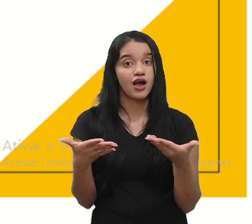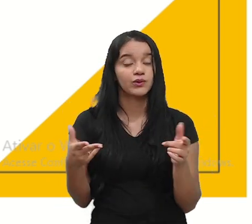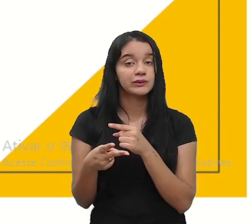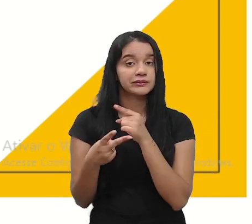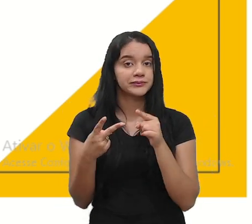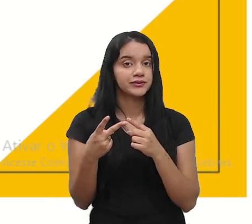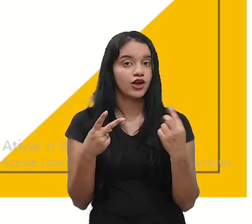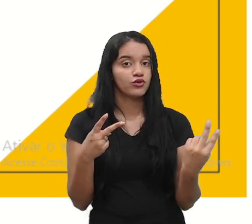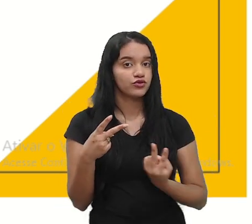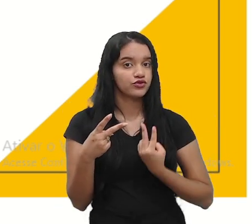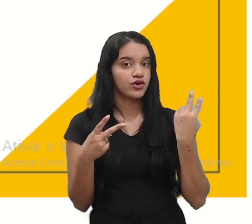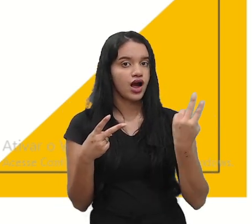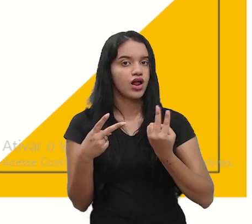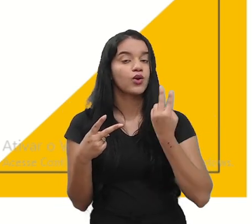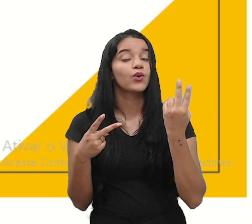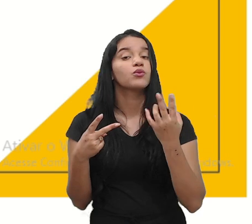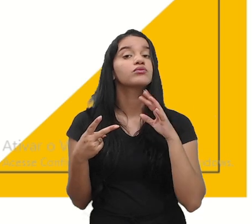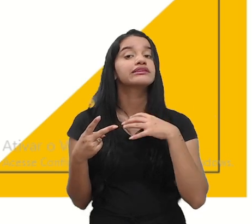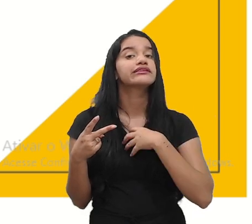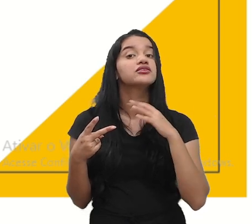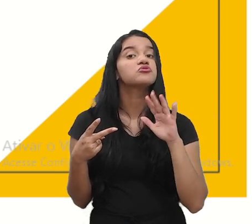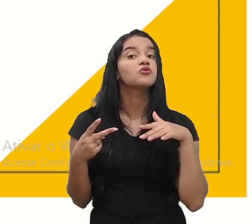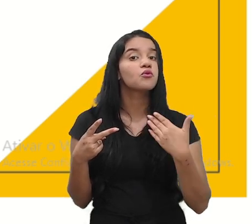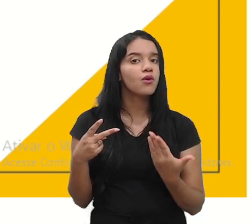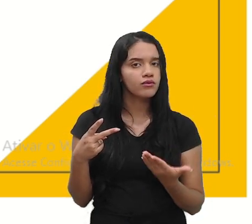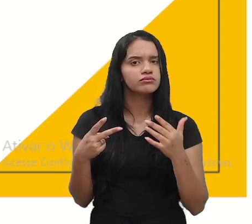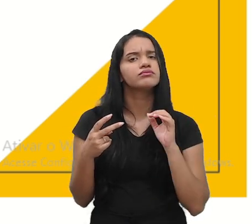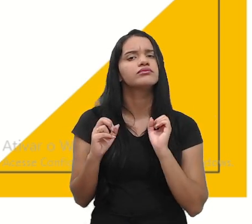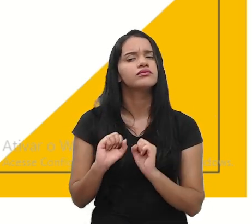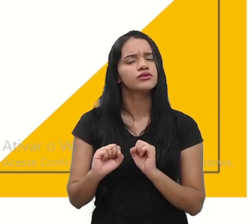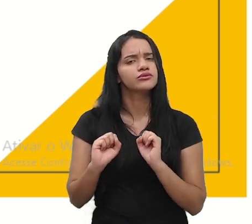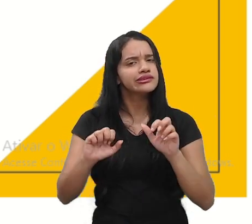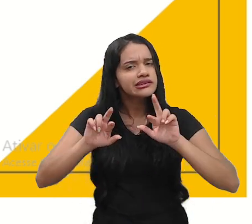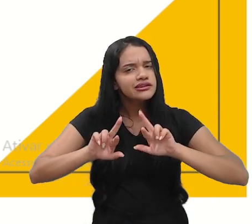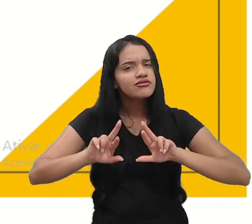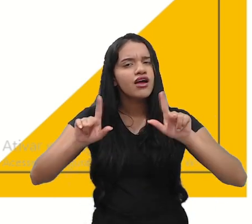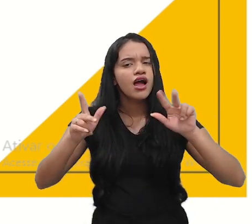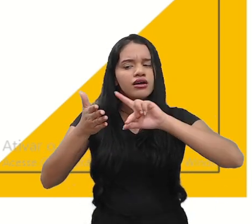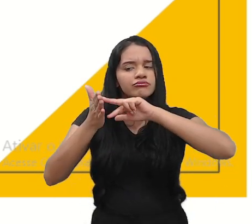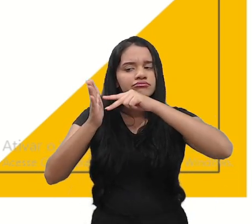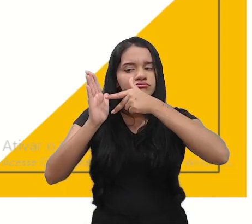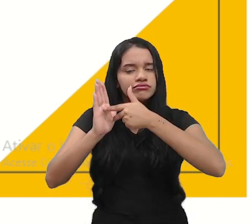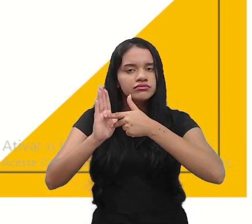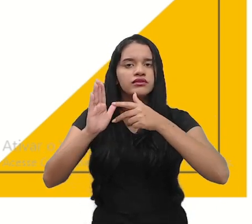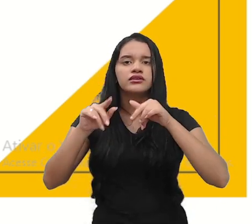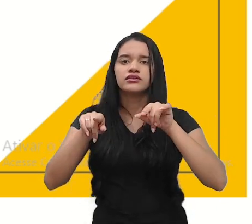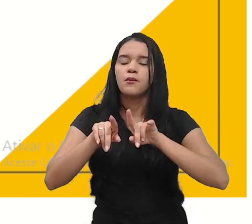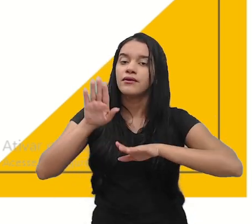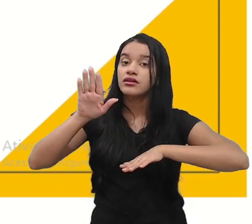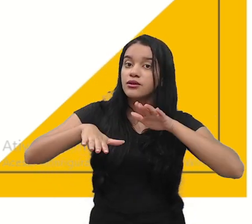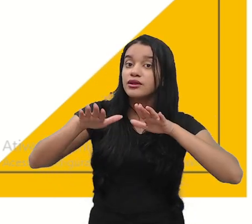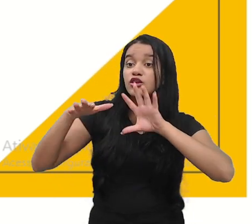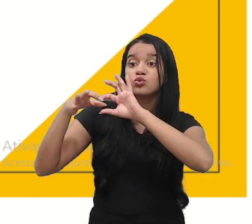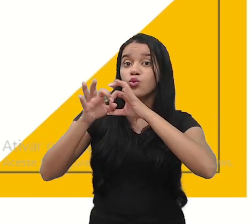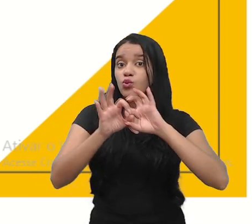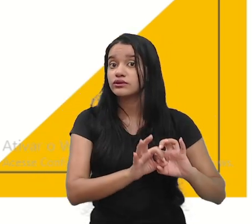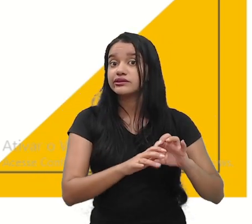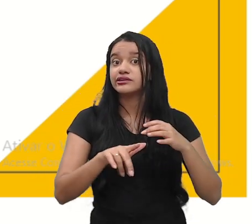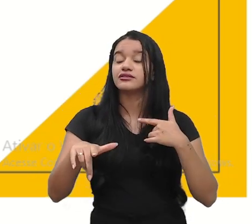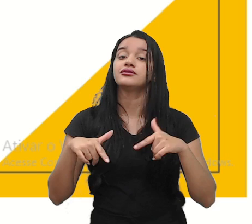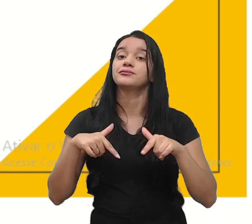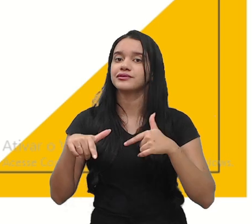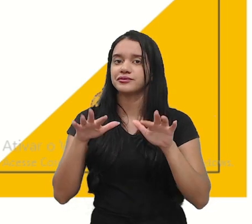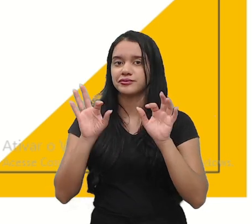ele já tem outro sentido, né? E ele pode ter diferentes significados a depender do contexto que a gente está